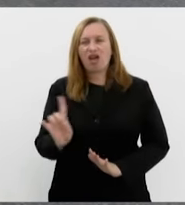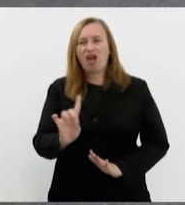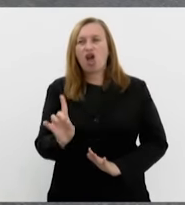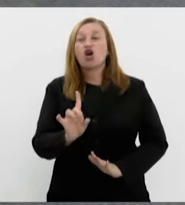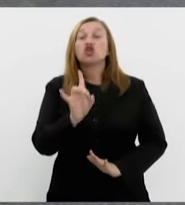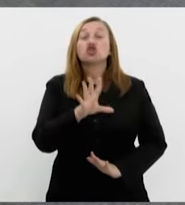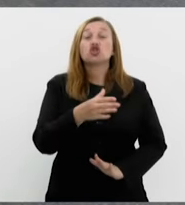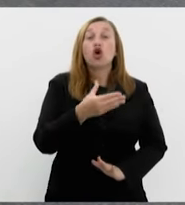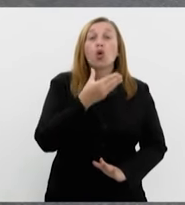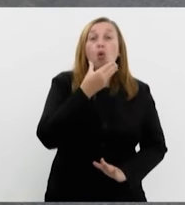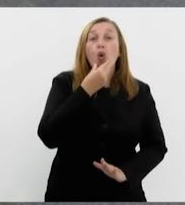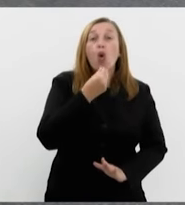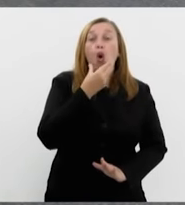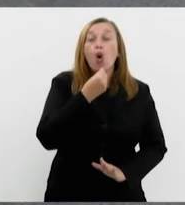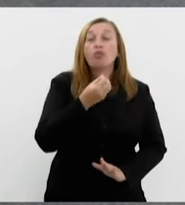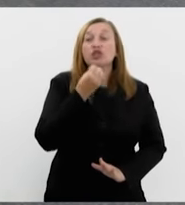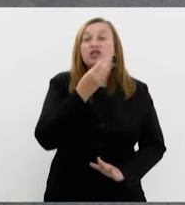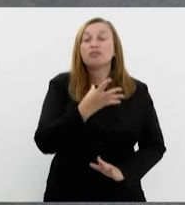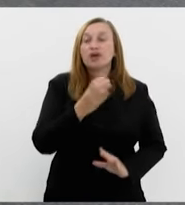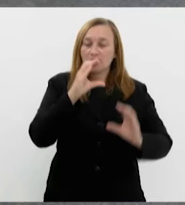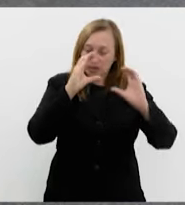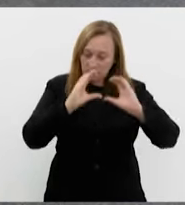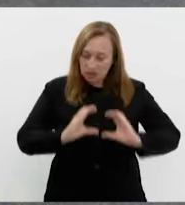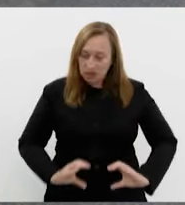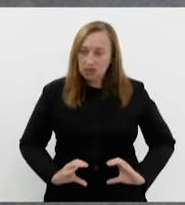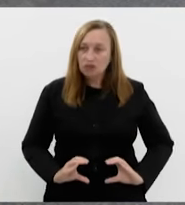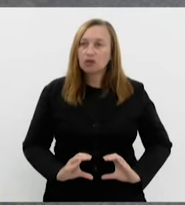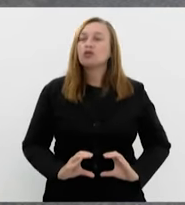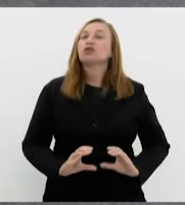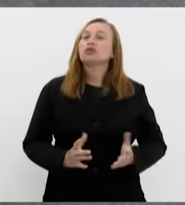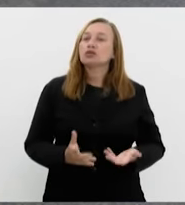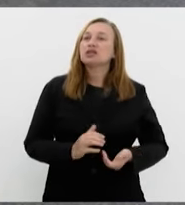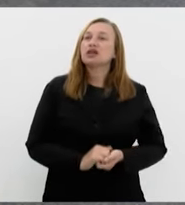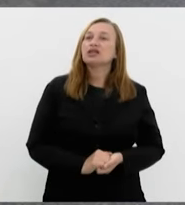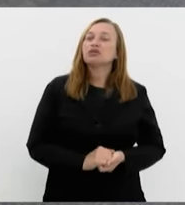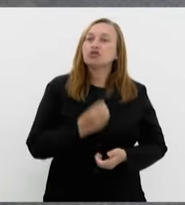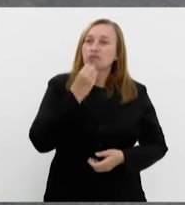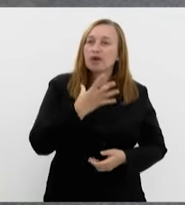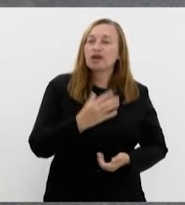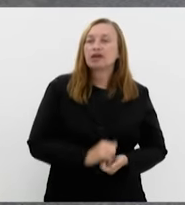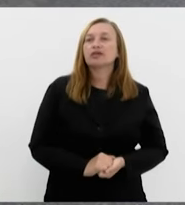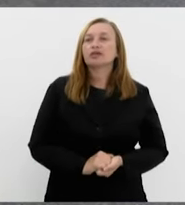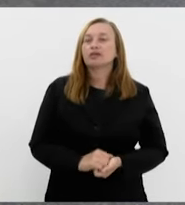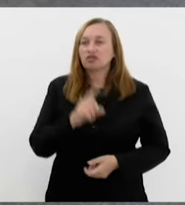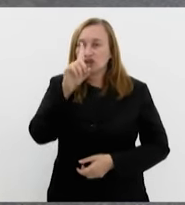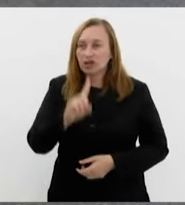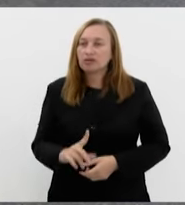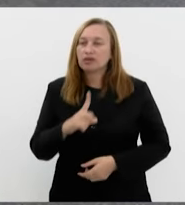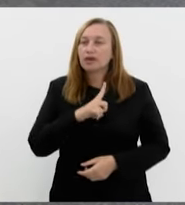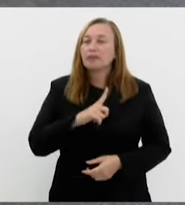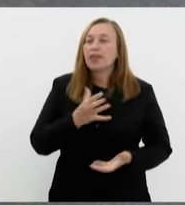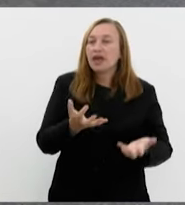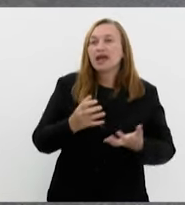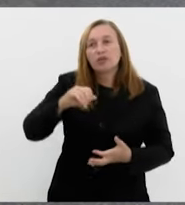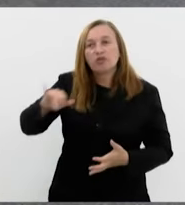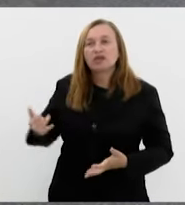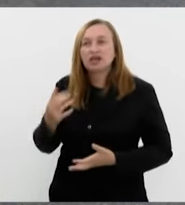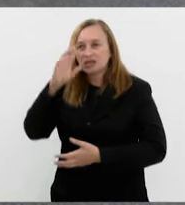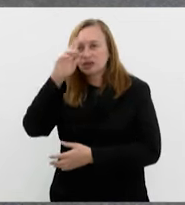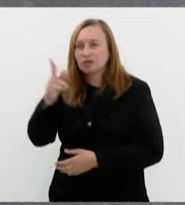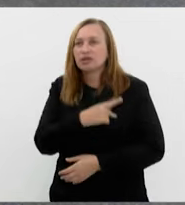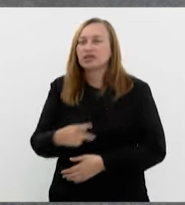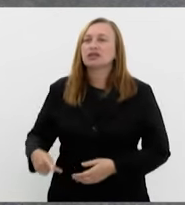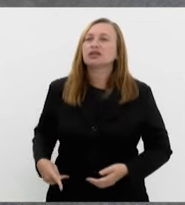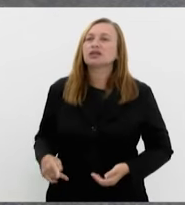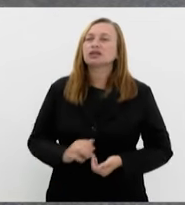trabalha, paga os seus impostos. Esse vagabundo, direito deles é bala. Senhora presidente, quero aproveitar aqui, externar